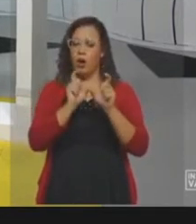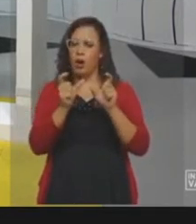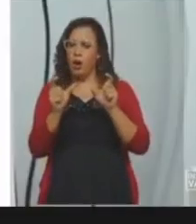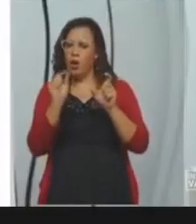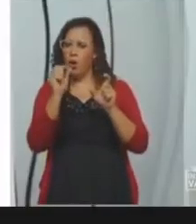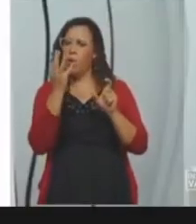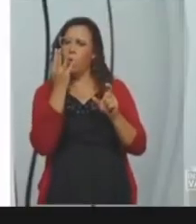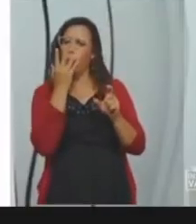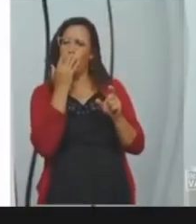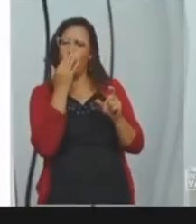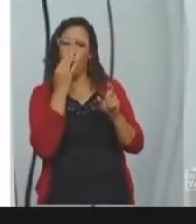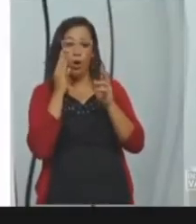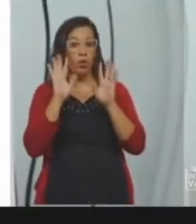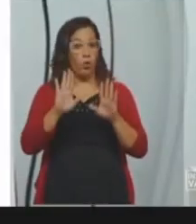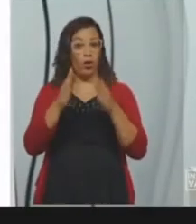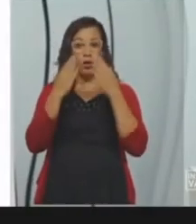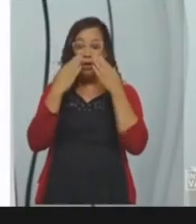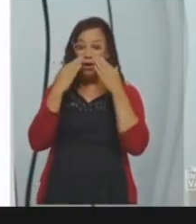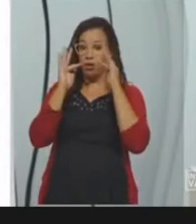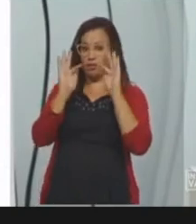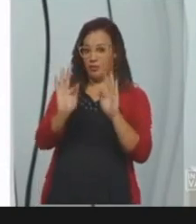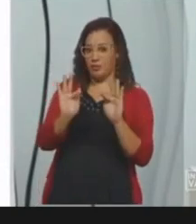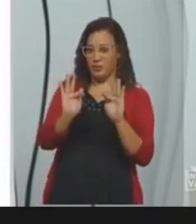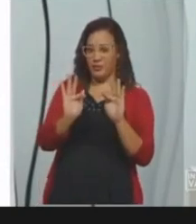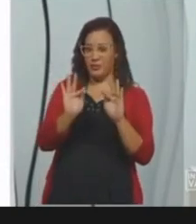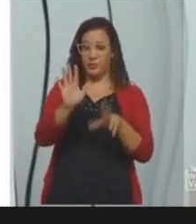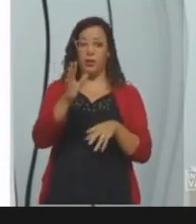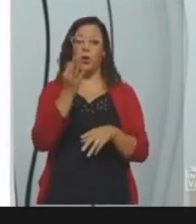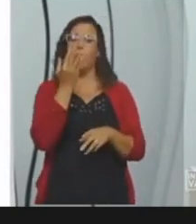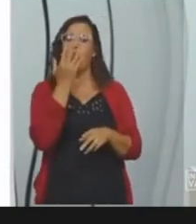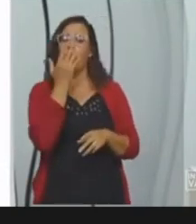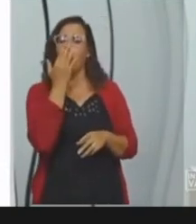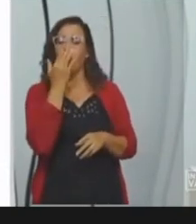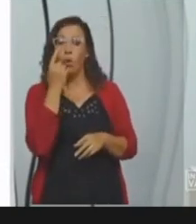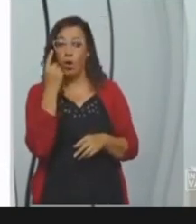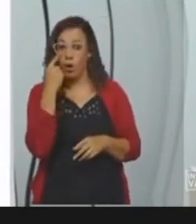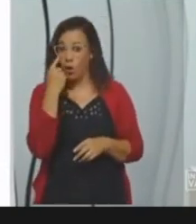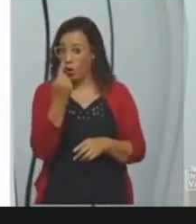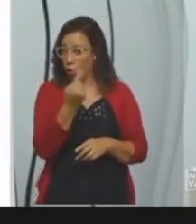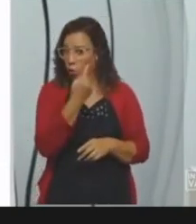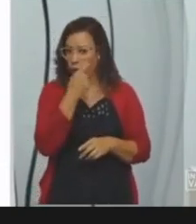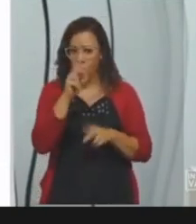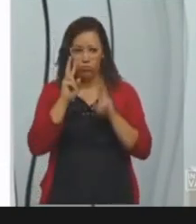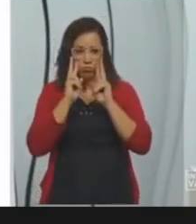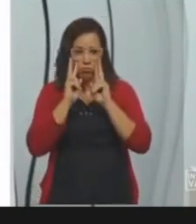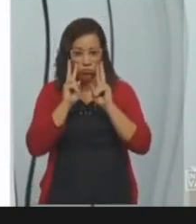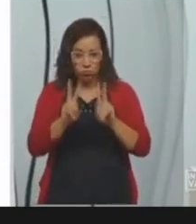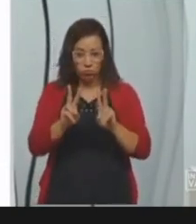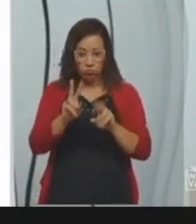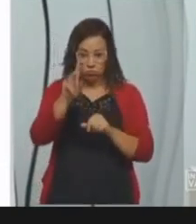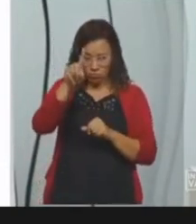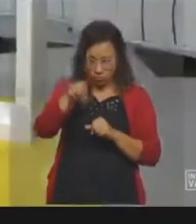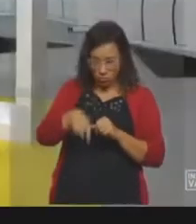olho é o genótipo. A cor do olho em si, o que você pode ver, o que você pode observar,